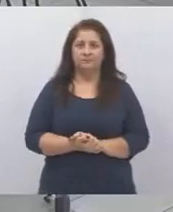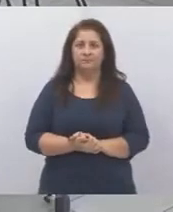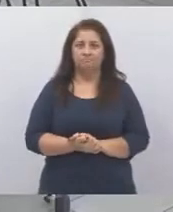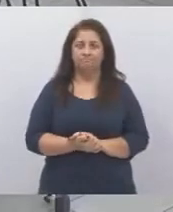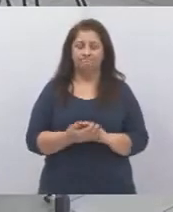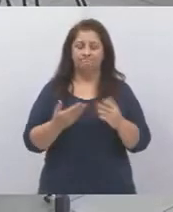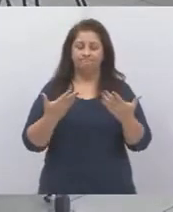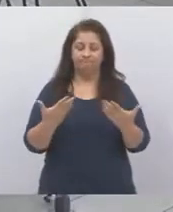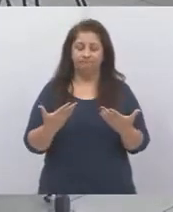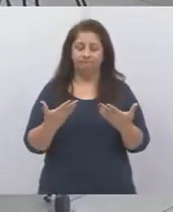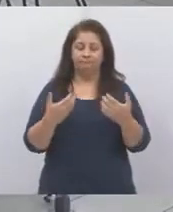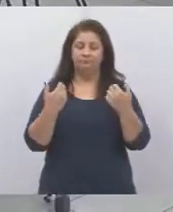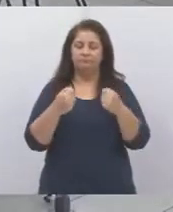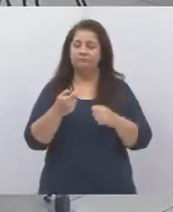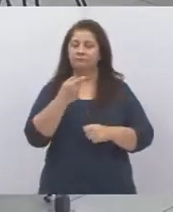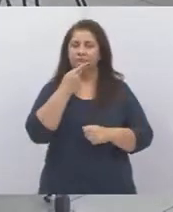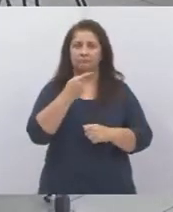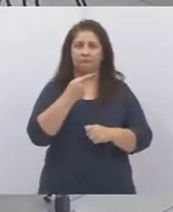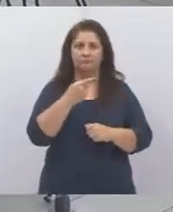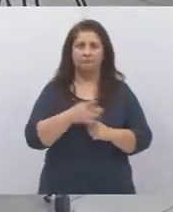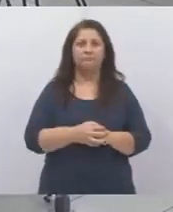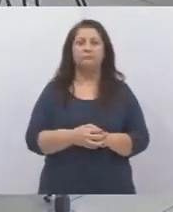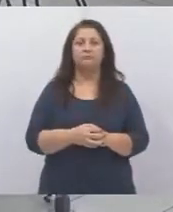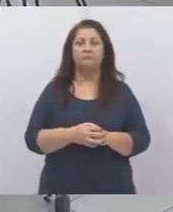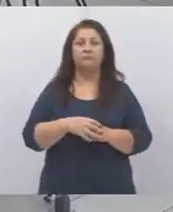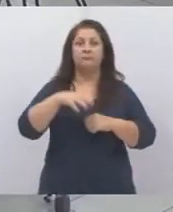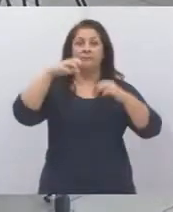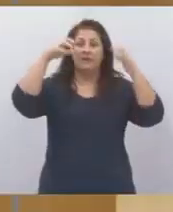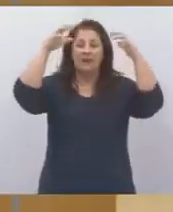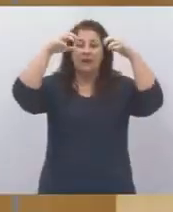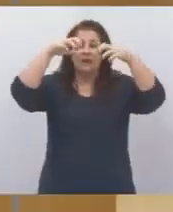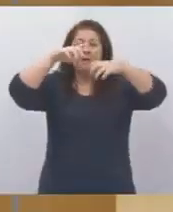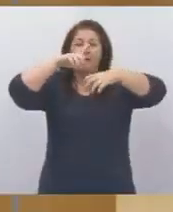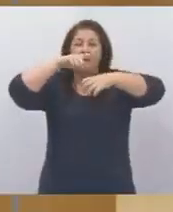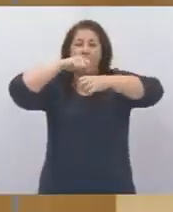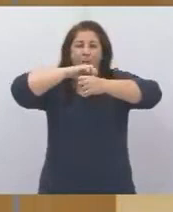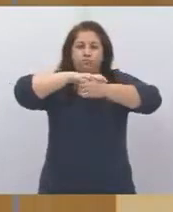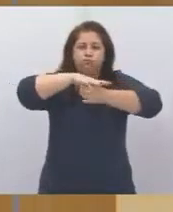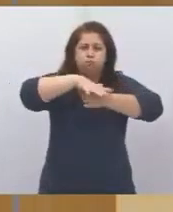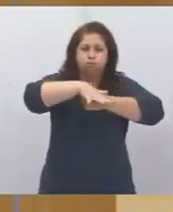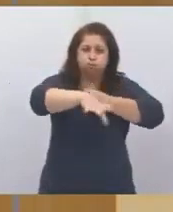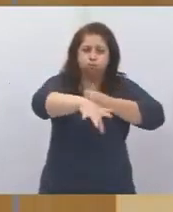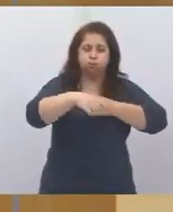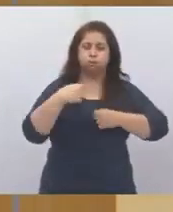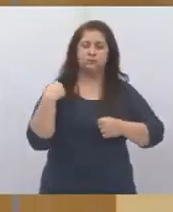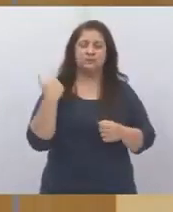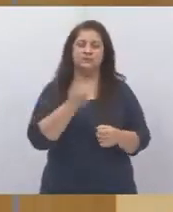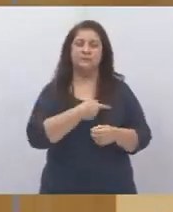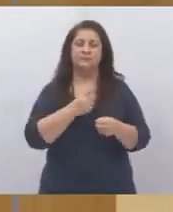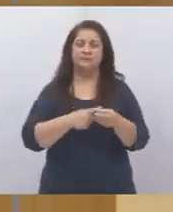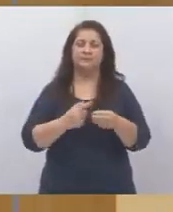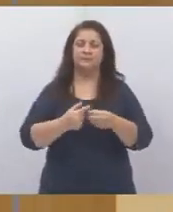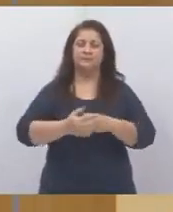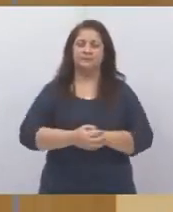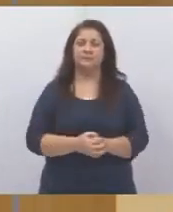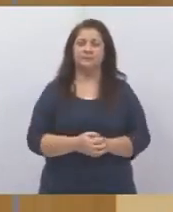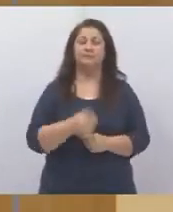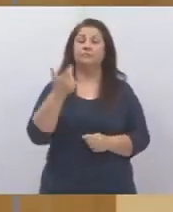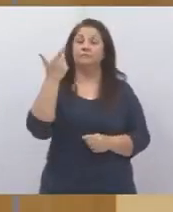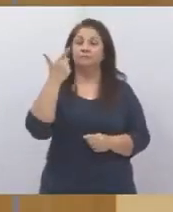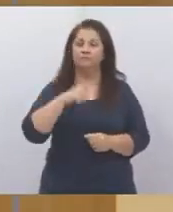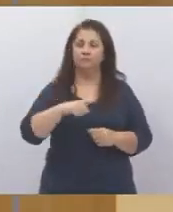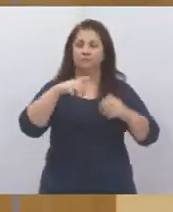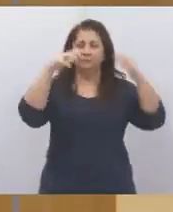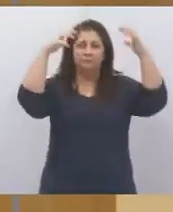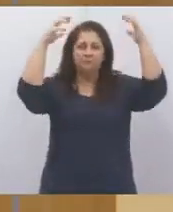deixar de falar sobre as enchentes no nosso município mais uma vez a chuva